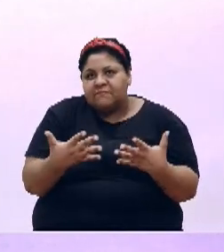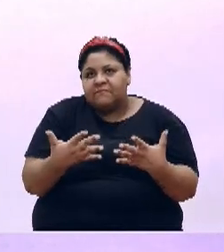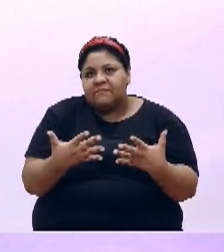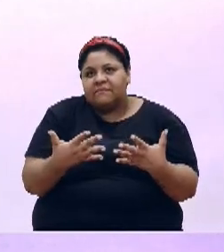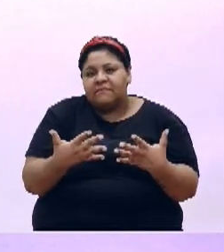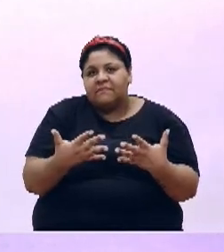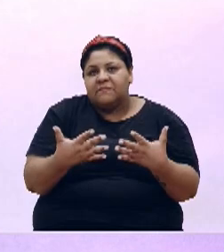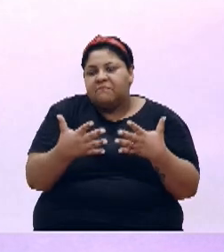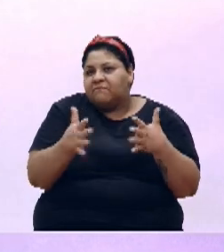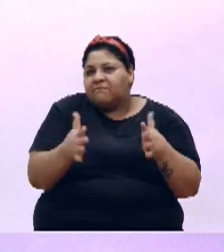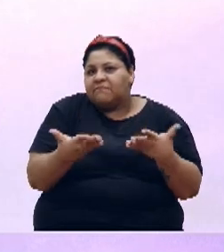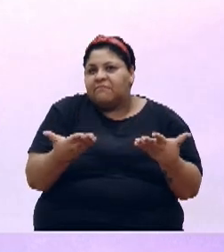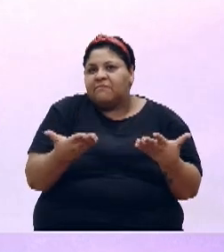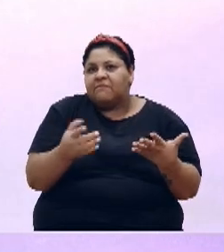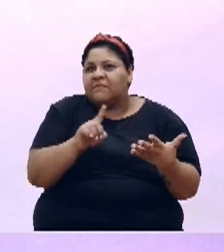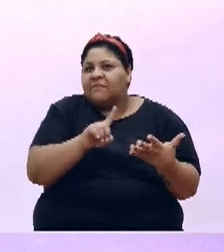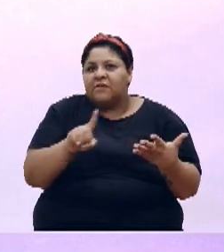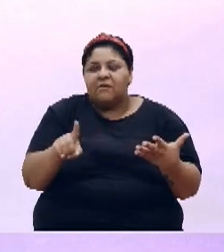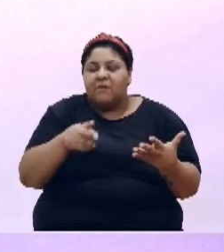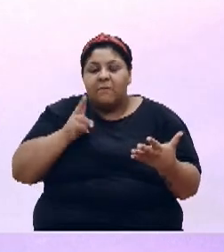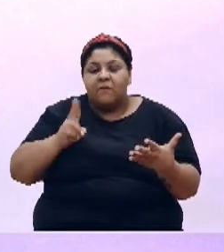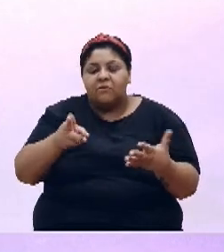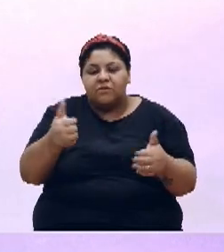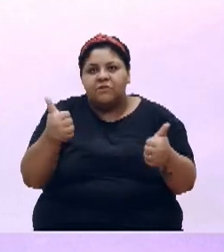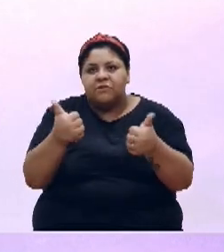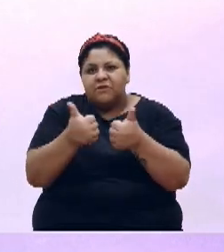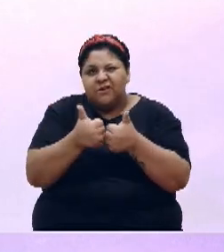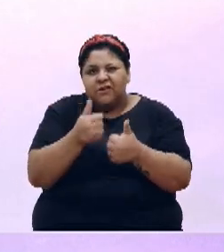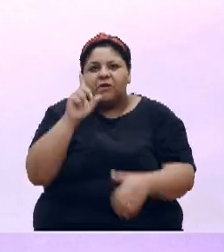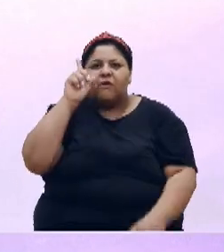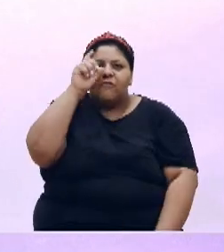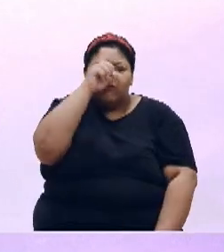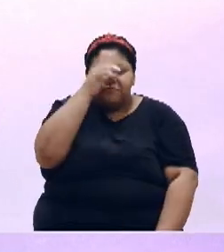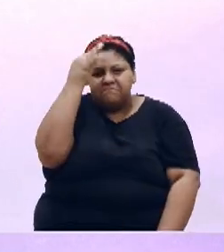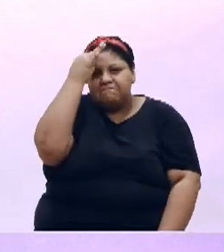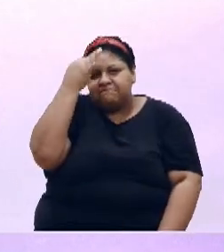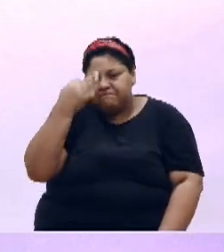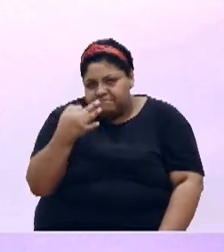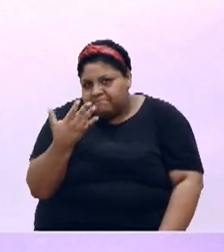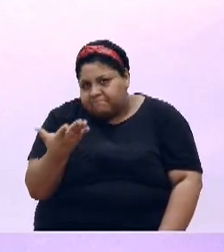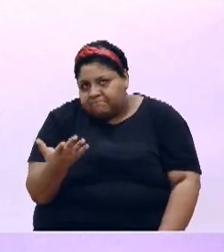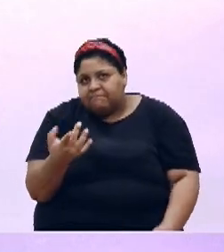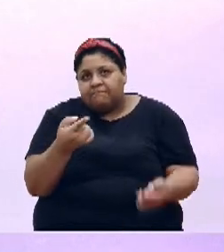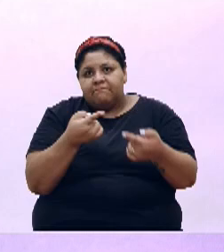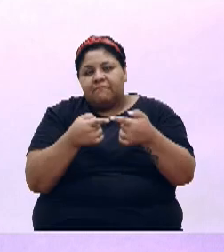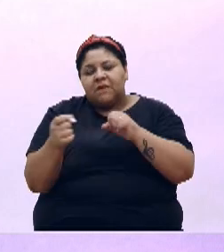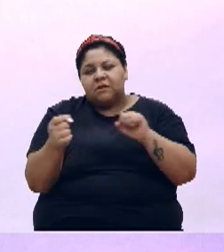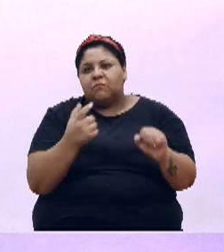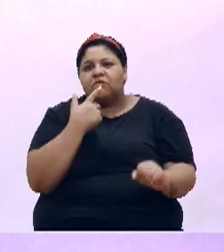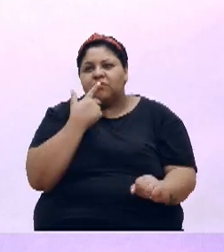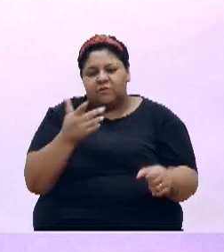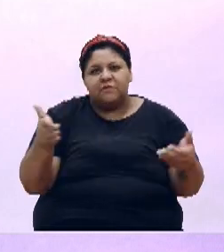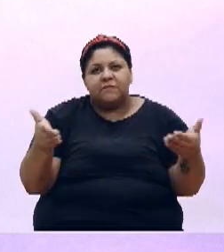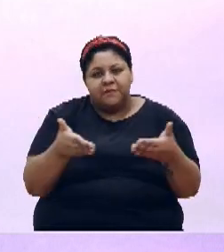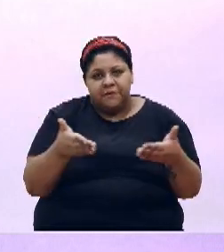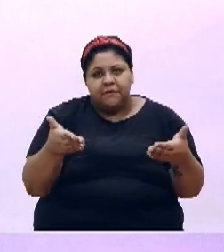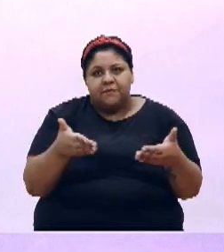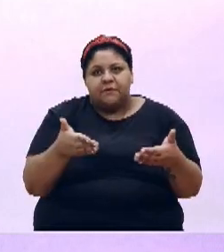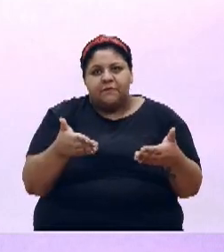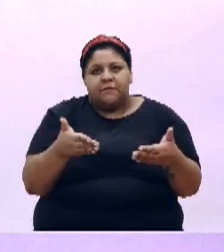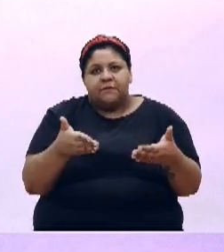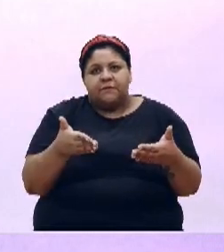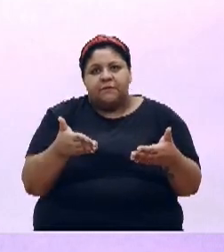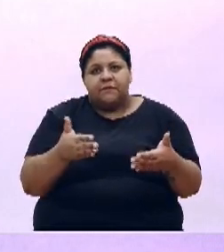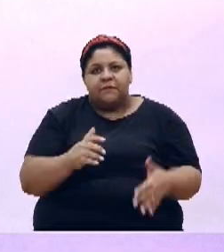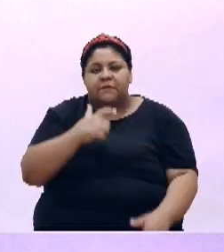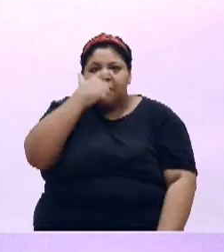anjinha, né? Não era para ela estar aqui conosco, foi muito difícil compreender isso, mas posso dizer hoje que sou